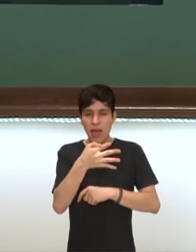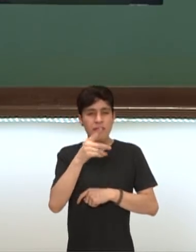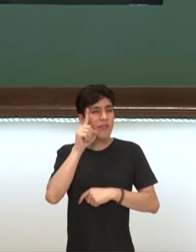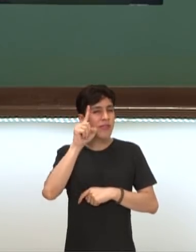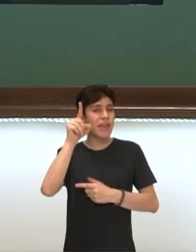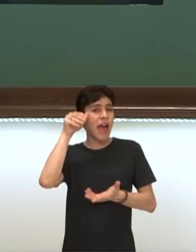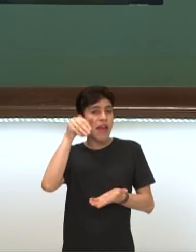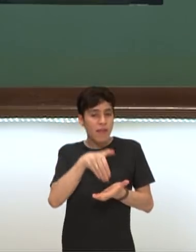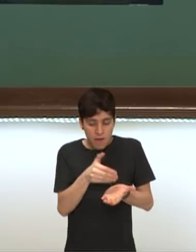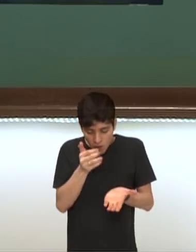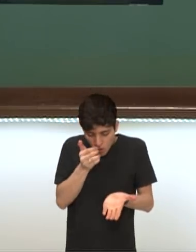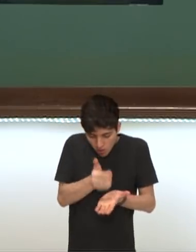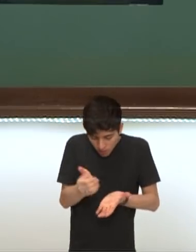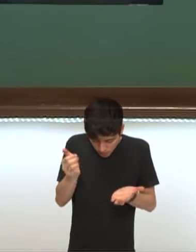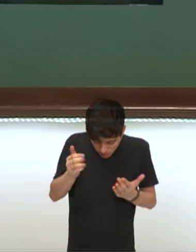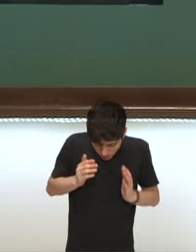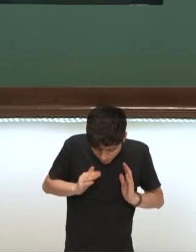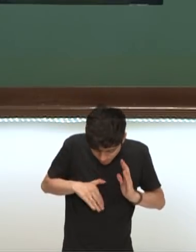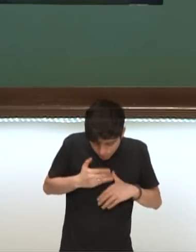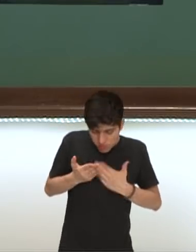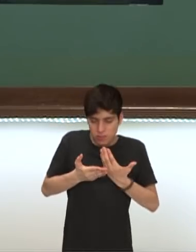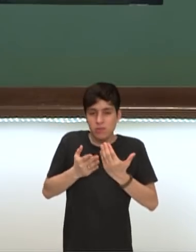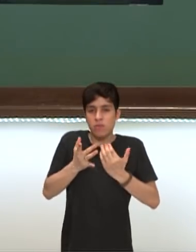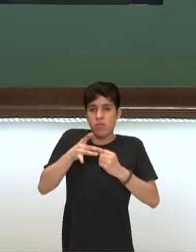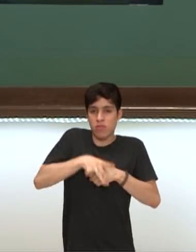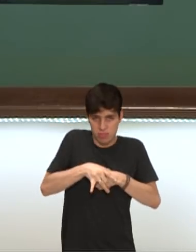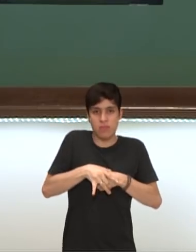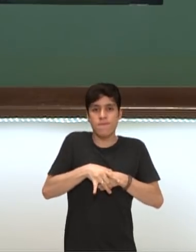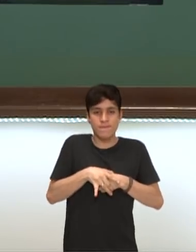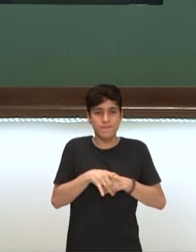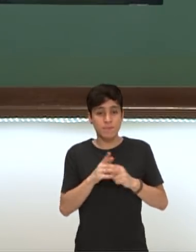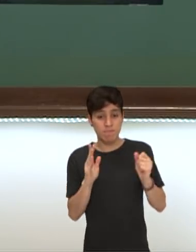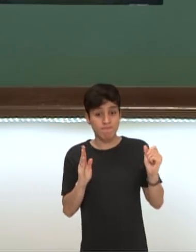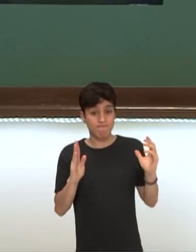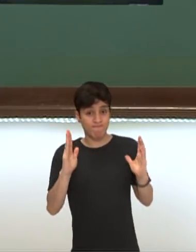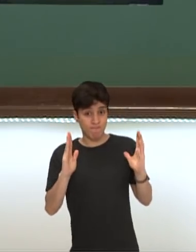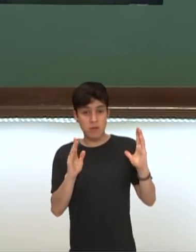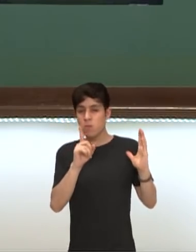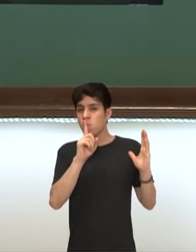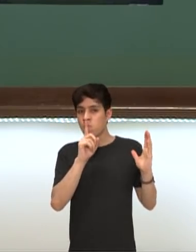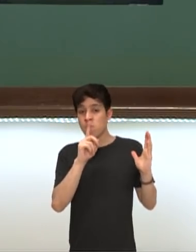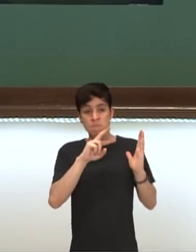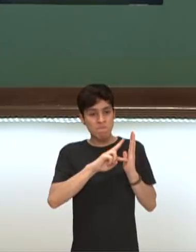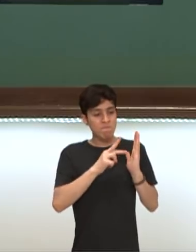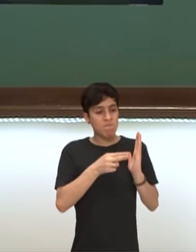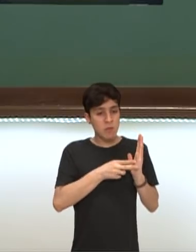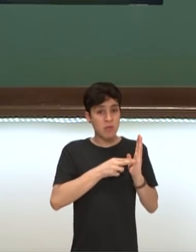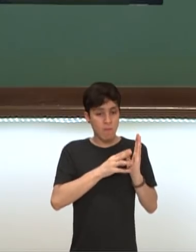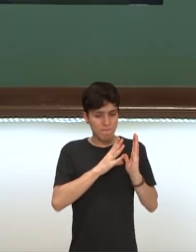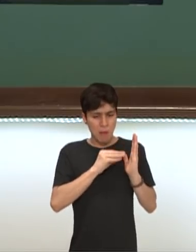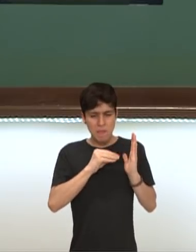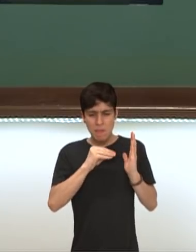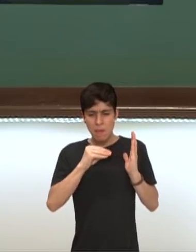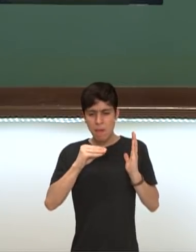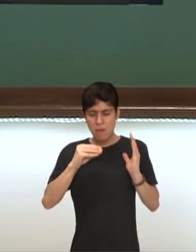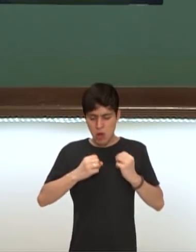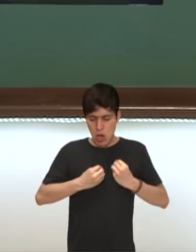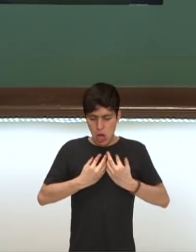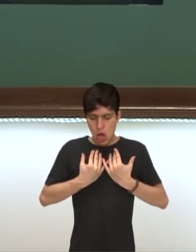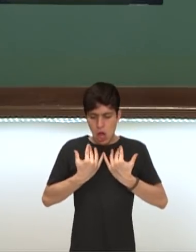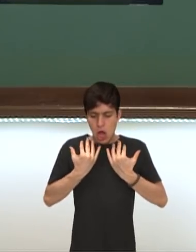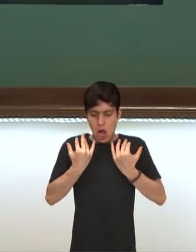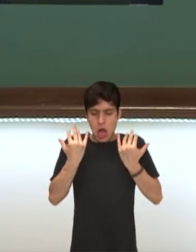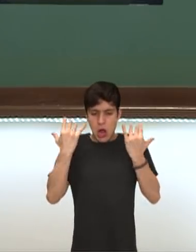primeiros sintomas. Então, esse período de incubação é quando o vírus vai estar se reproduzindo, tá? Vai estar produzindo novos